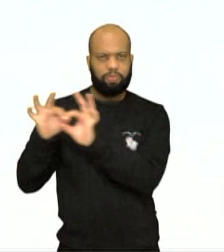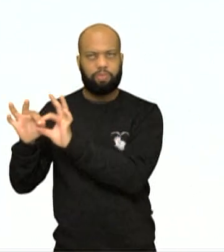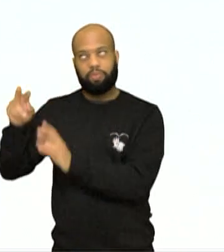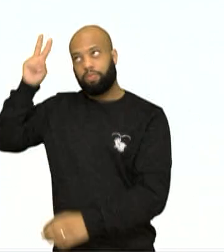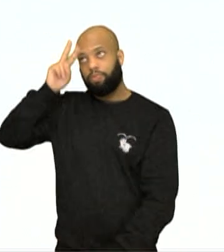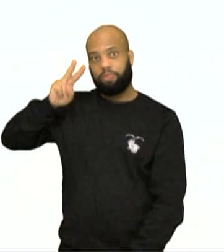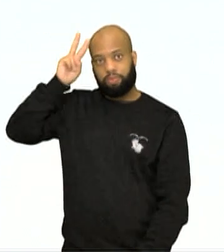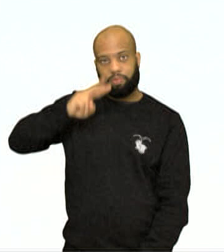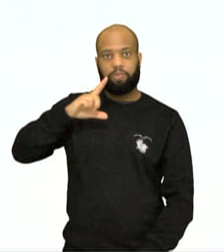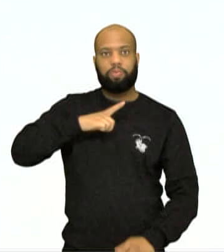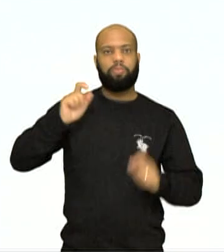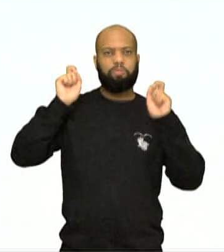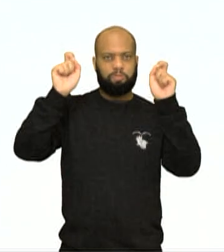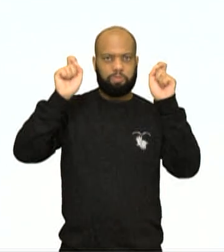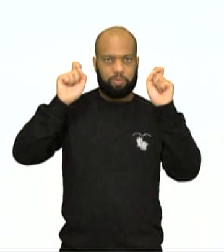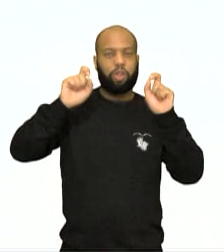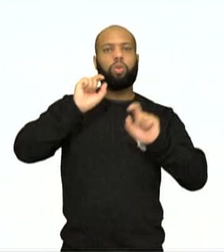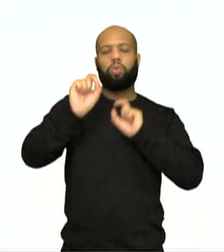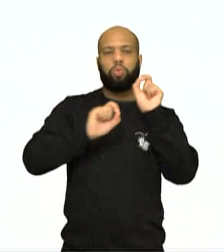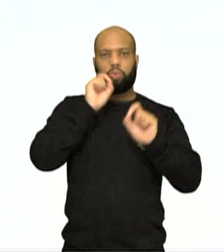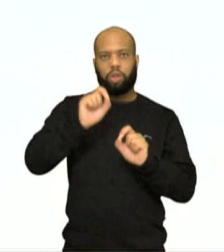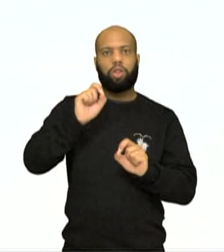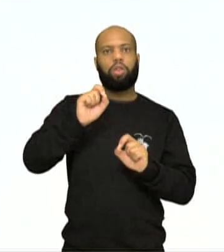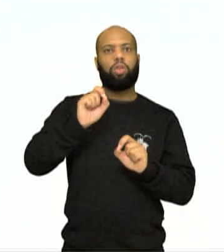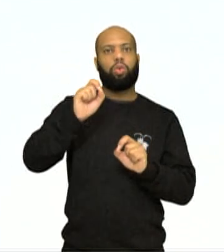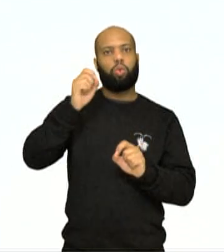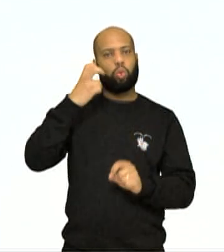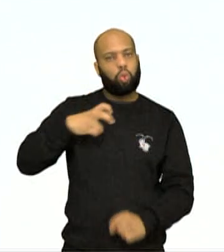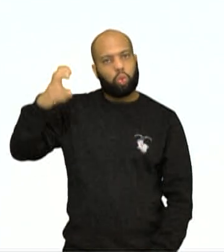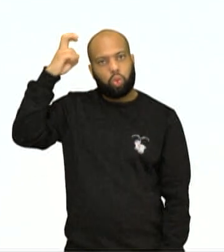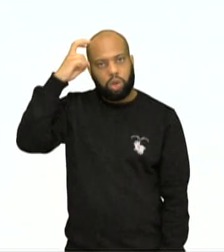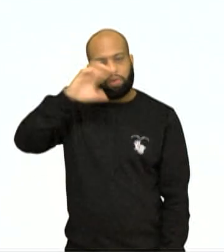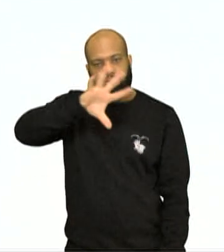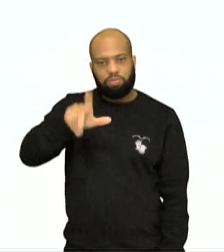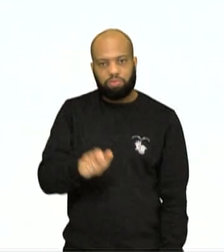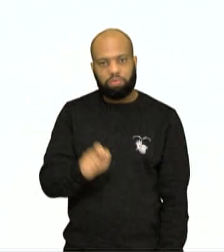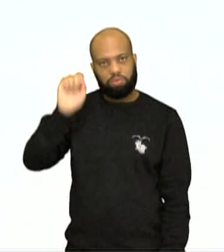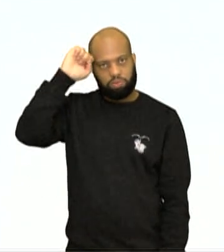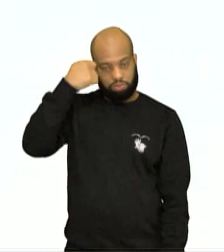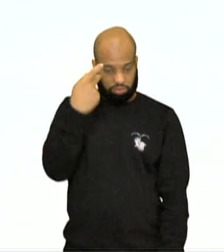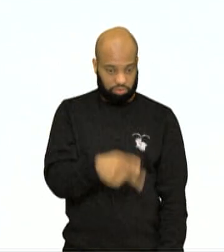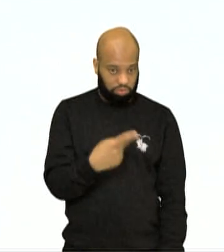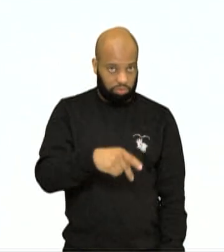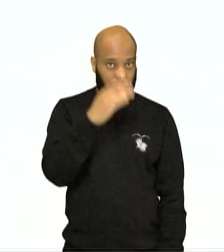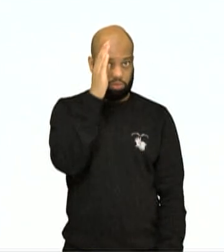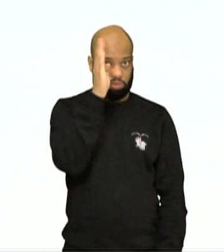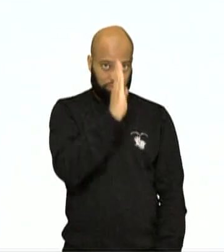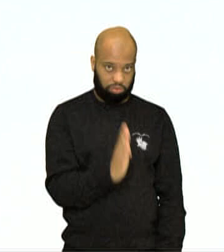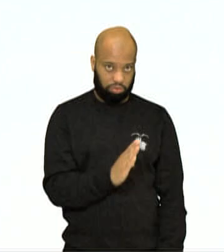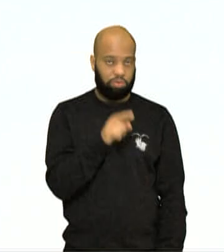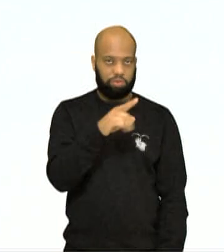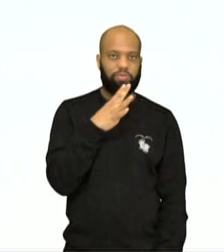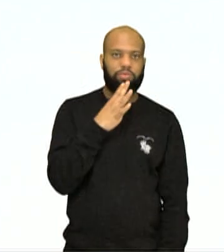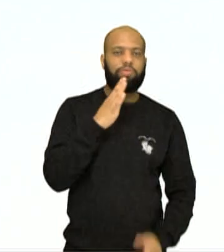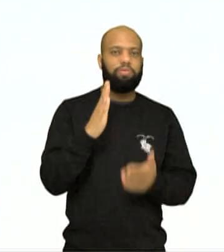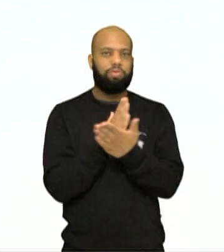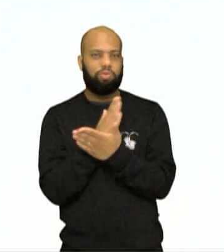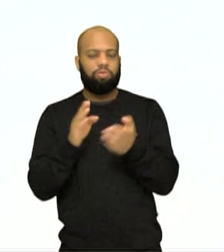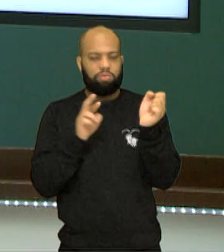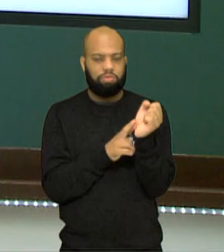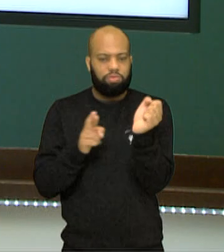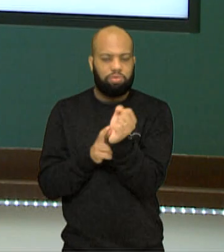culturais e artísticas dos povos africanos em nosso país? Conhece algum ritmo ou dança que tem origem